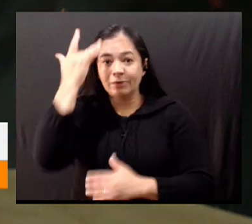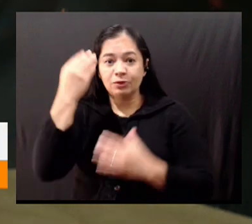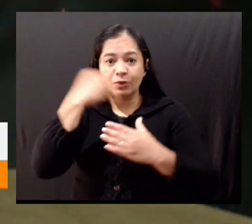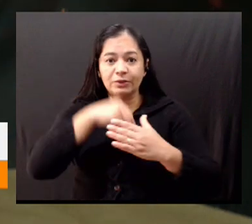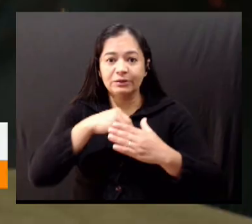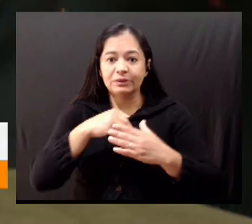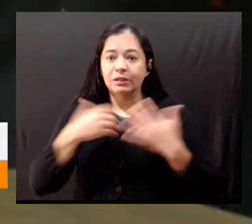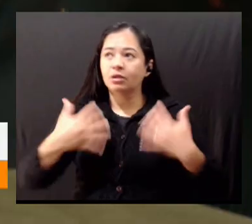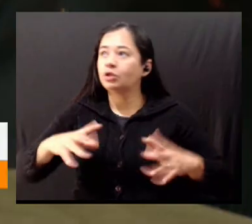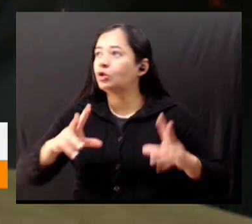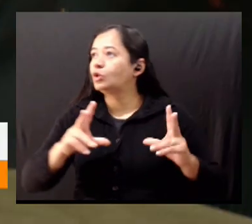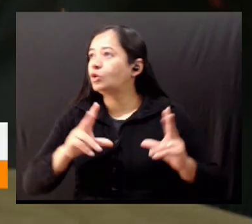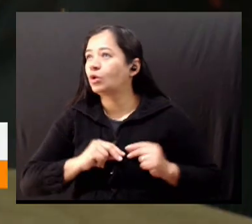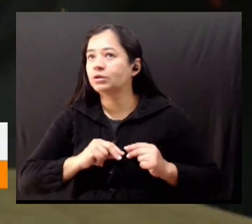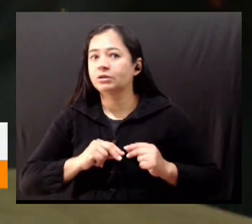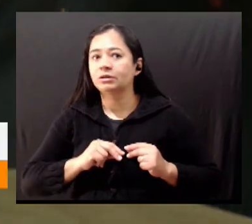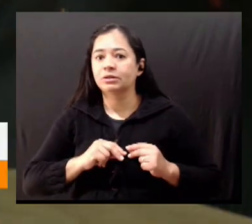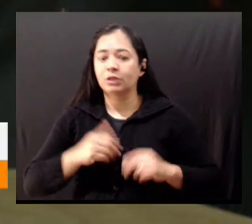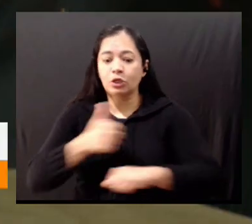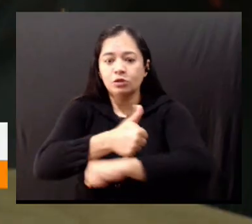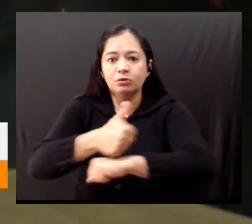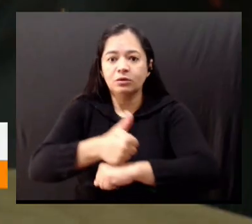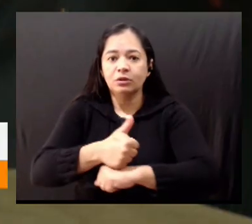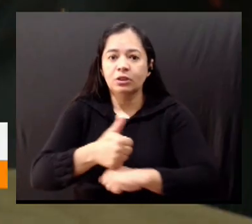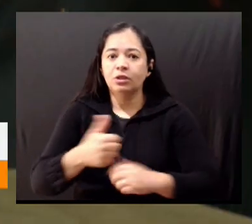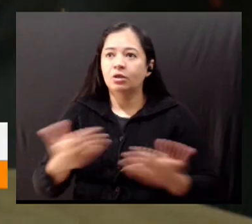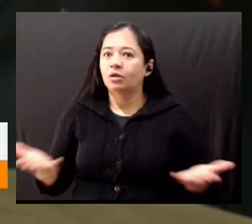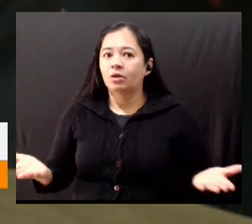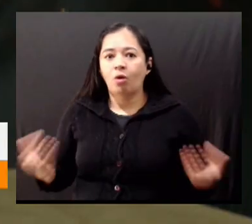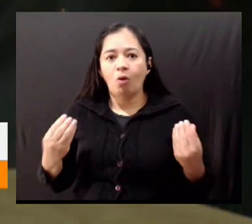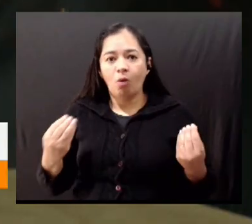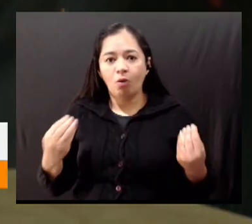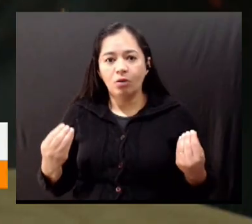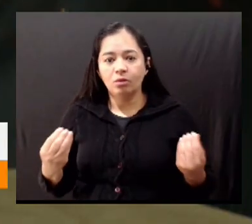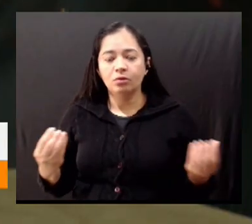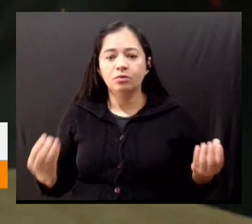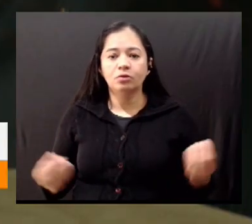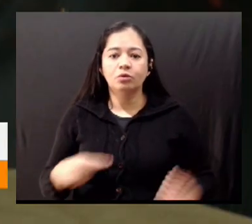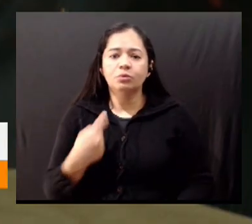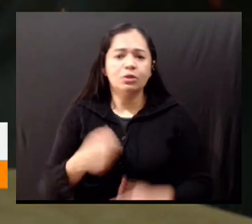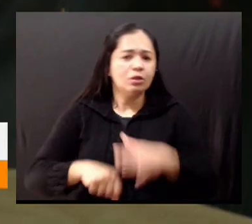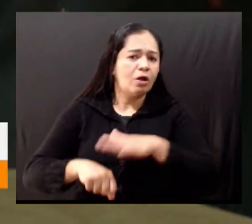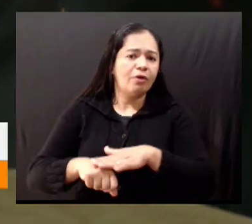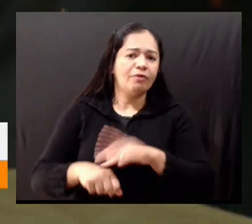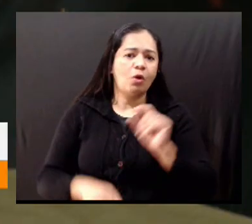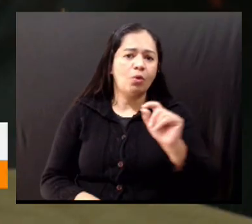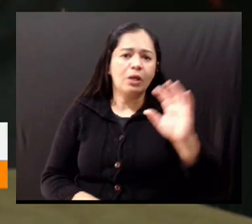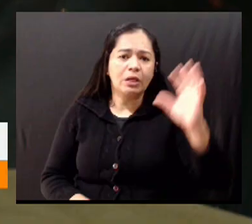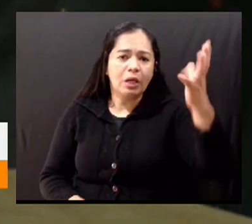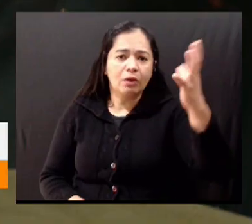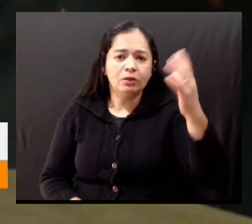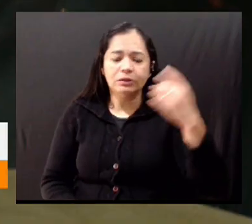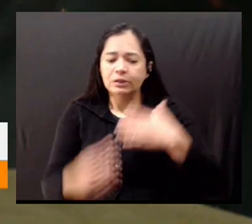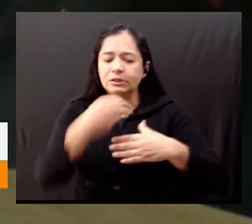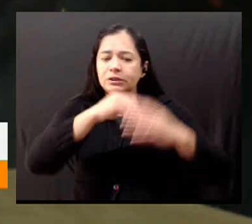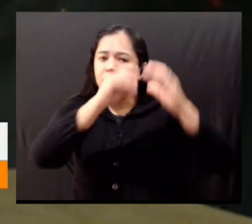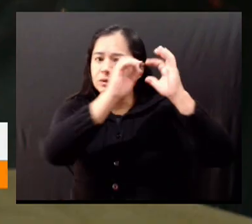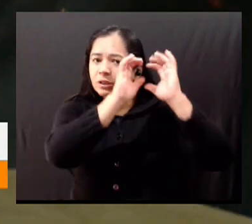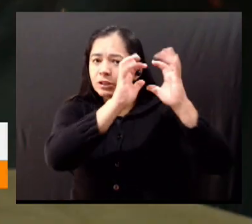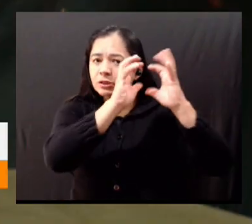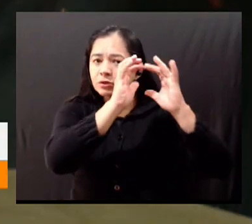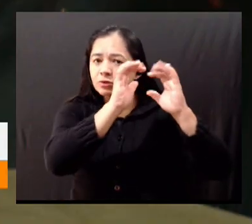Gente do céu, é algo assim que... E aí, como é que a gente faz? O que que acontece no cérebro e como que a gente entende que